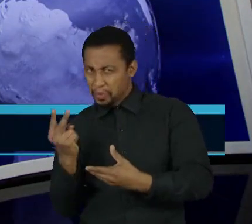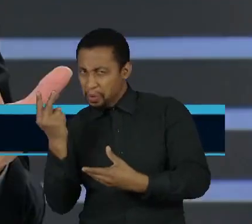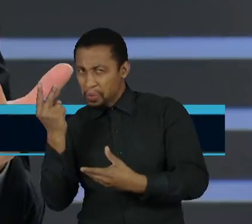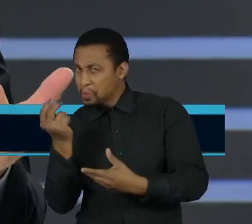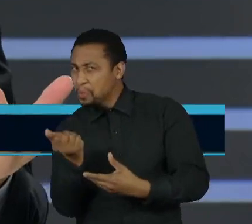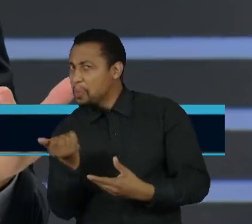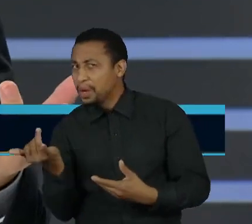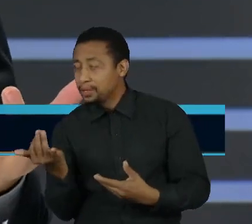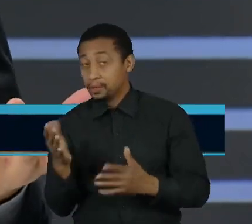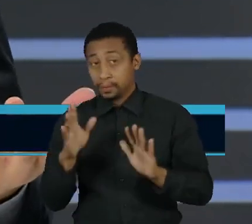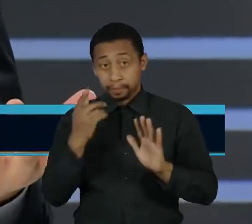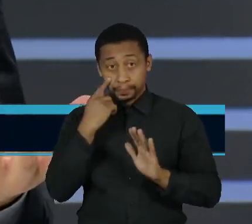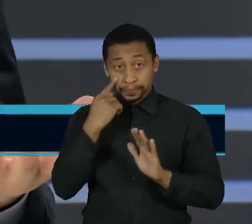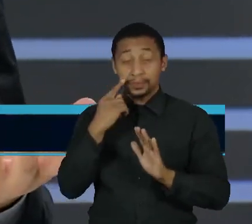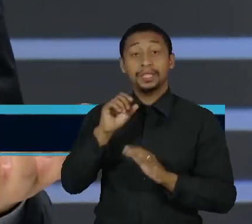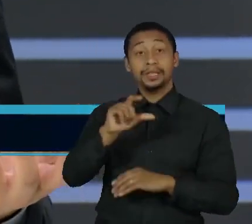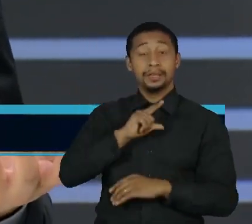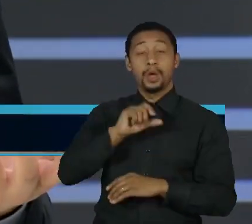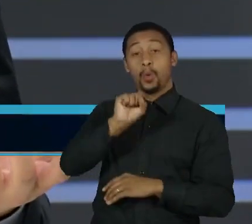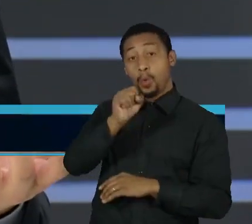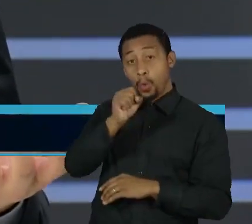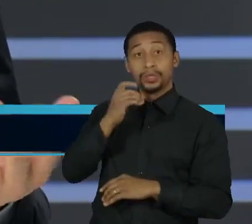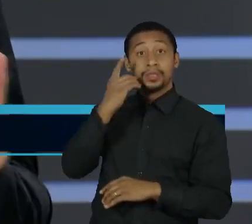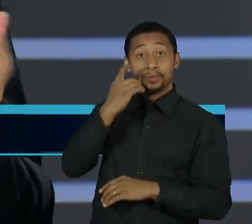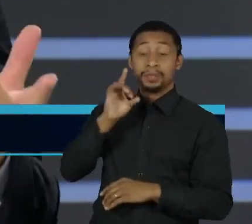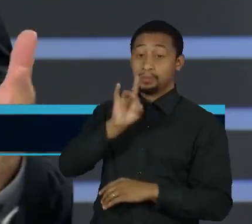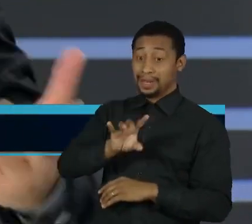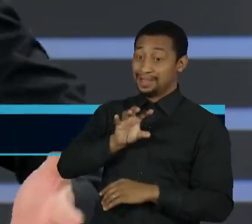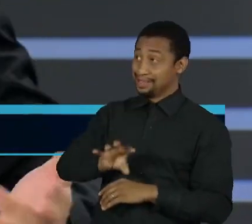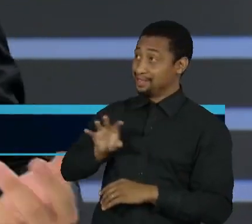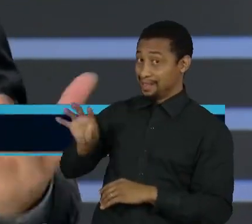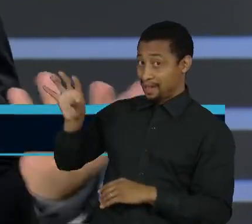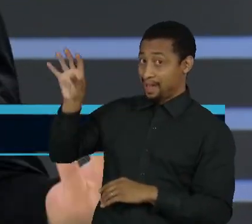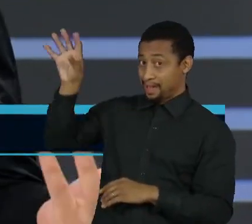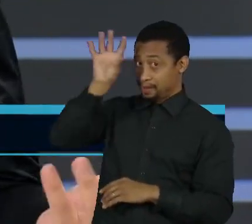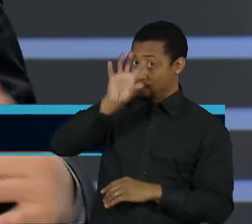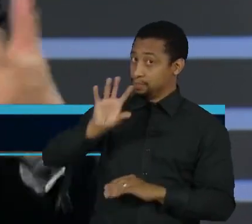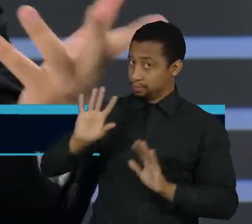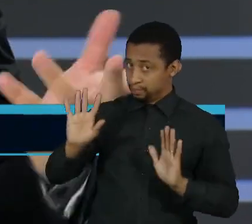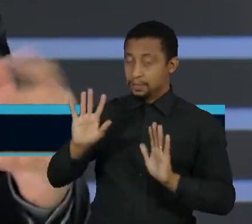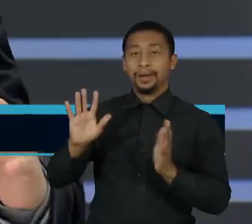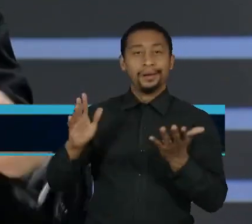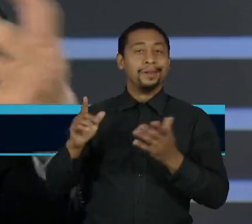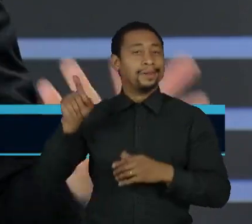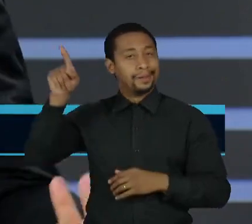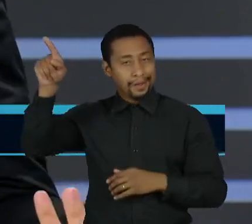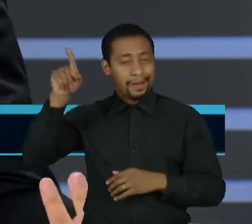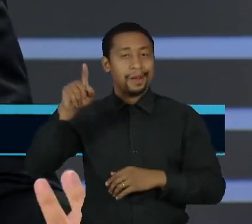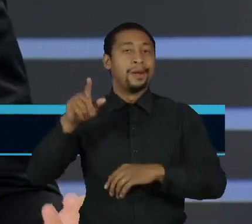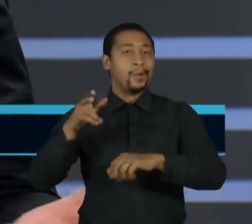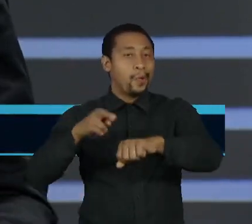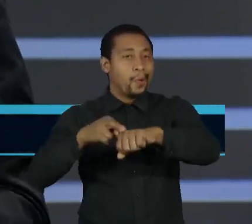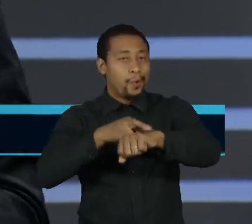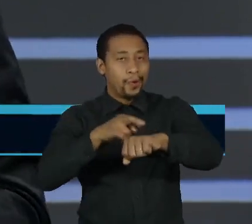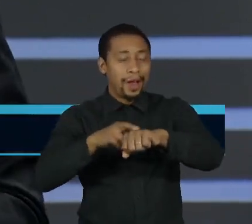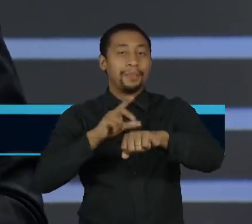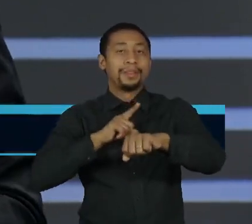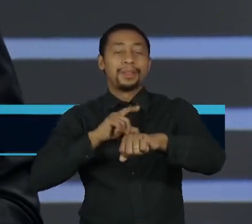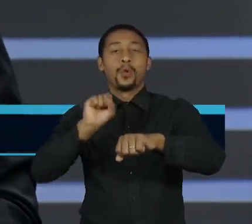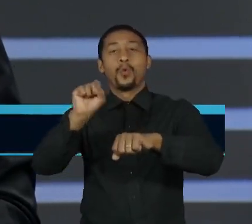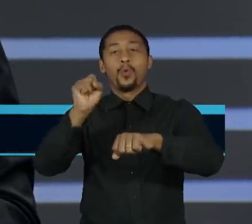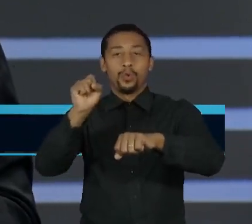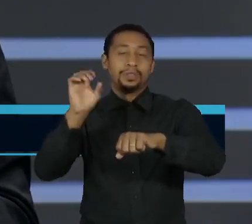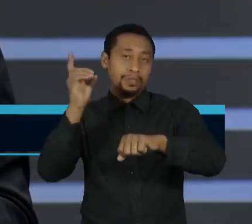deputados por estado e máximo de 70 deputados por estado. Um estado com menor população que é Roraima, 600 e poucos mil, 8 deputados. São Paulo,